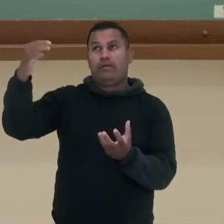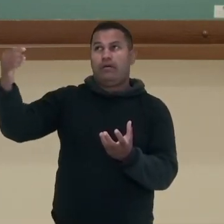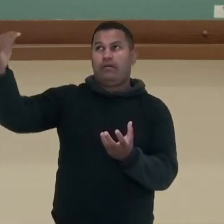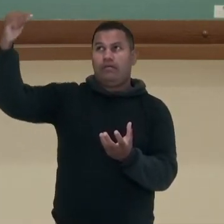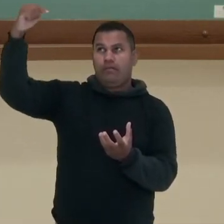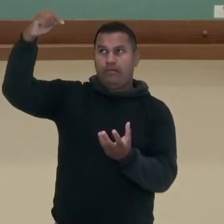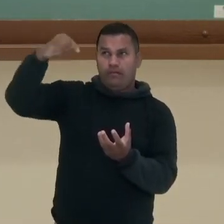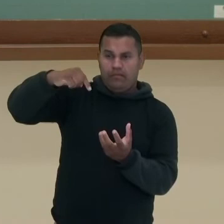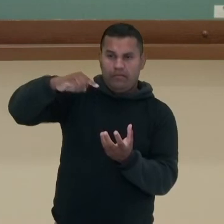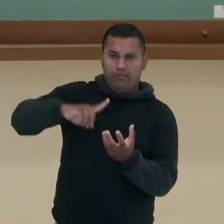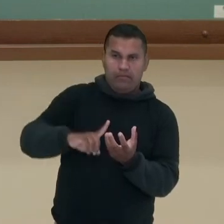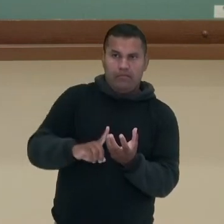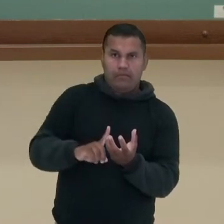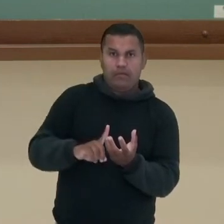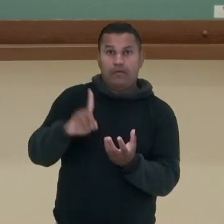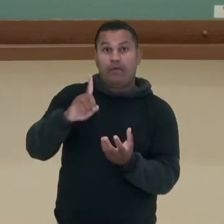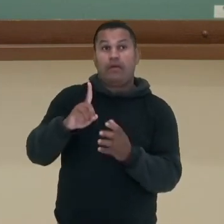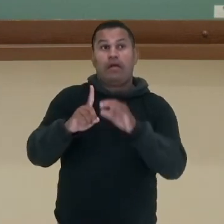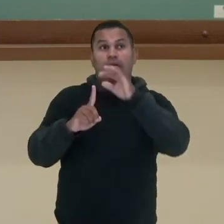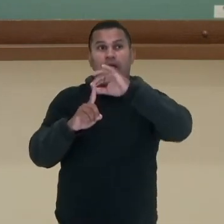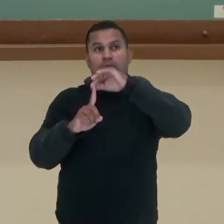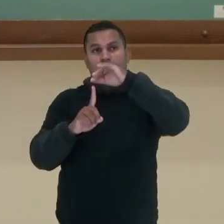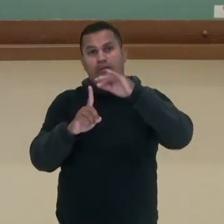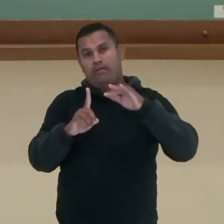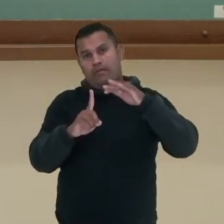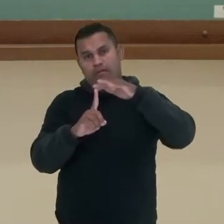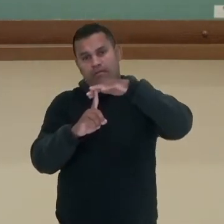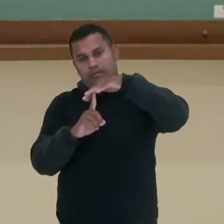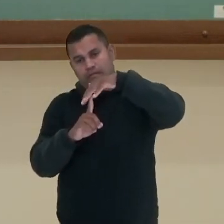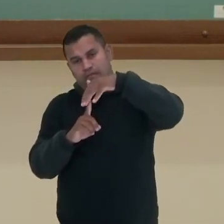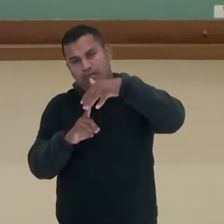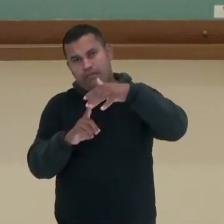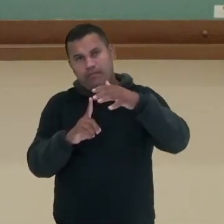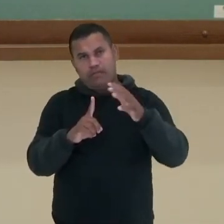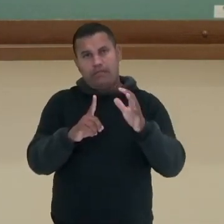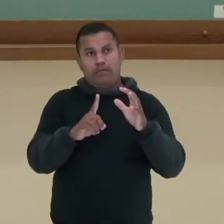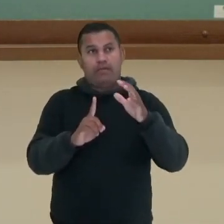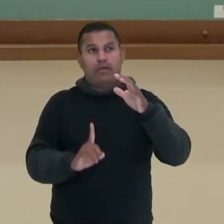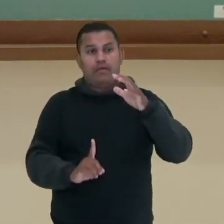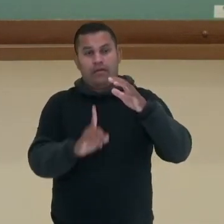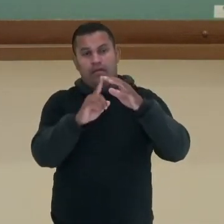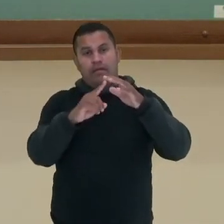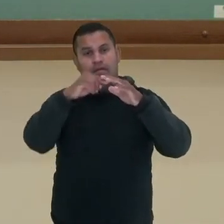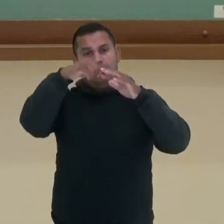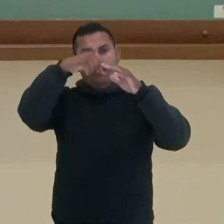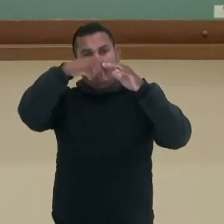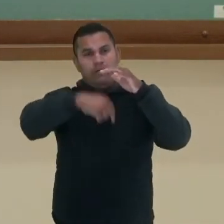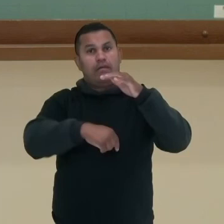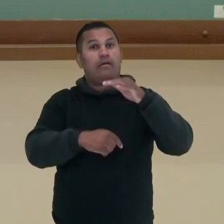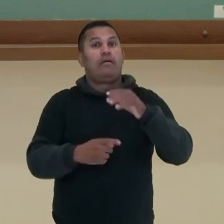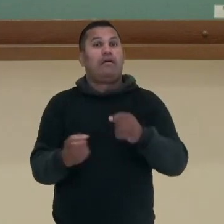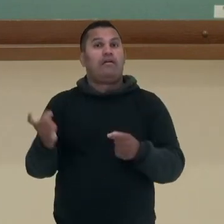calor, bate na terra e ele vai irradiar. Mas como o carbono forma um cobertor, esse calor não consegue